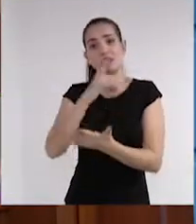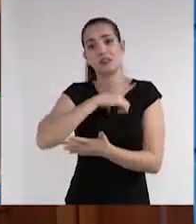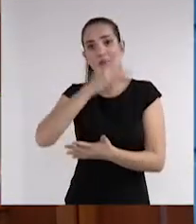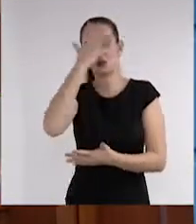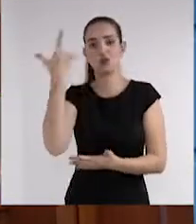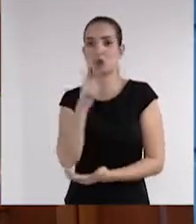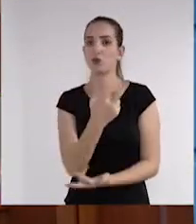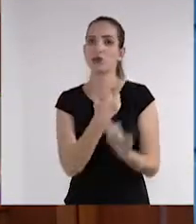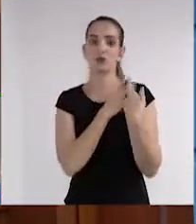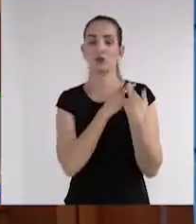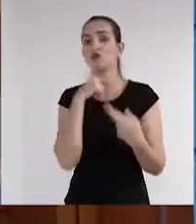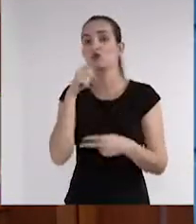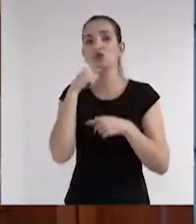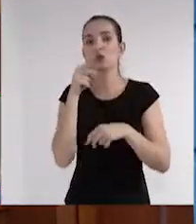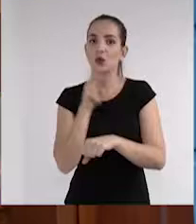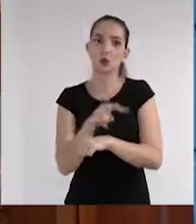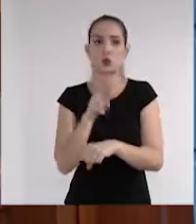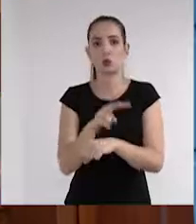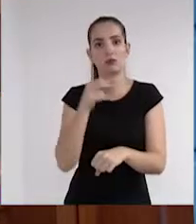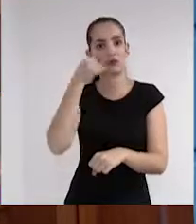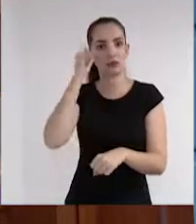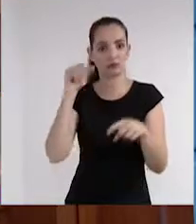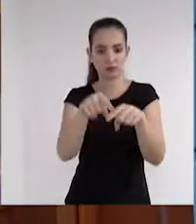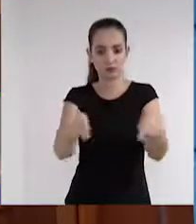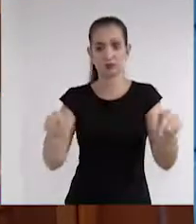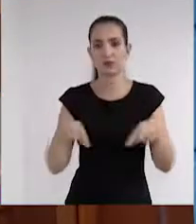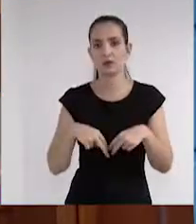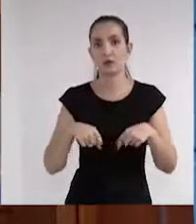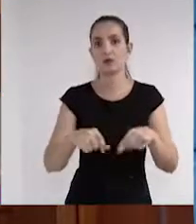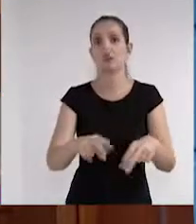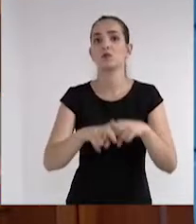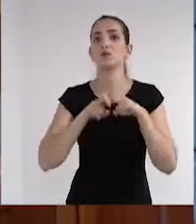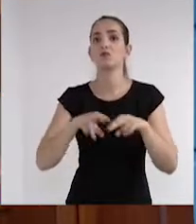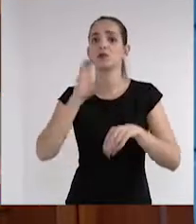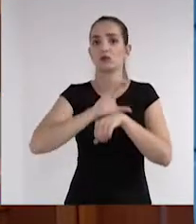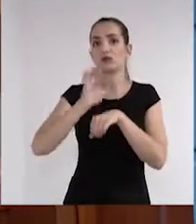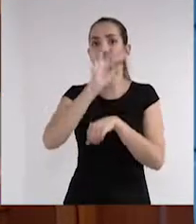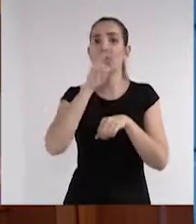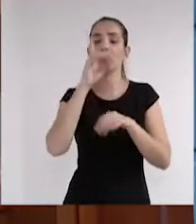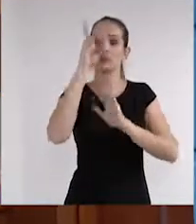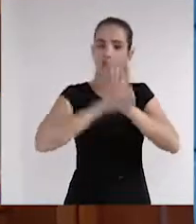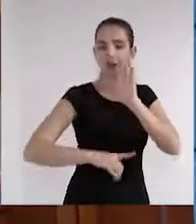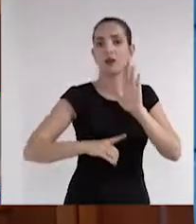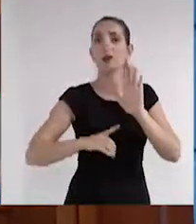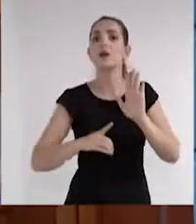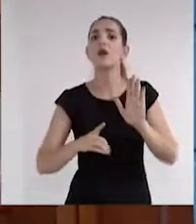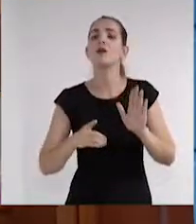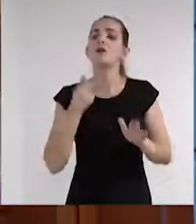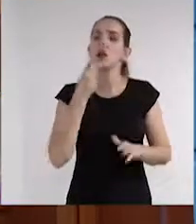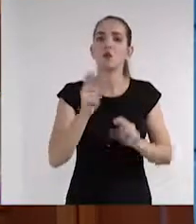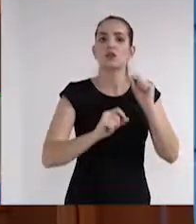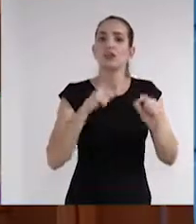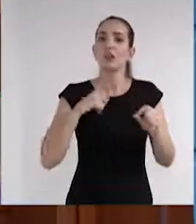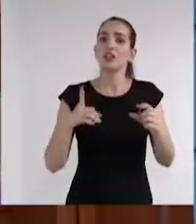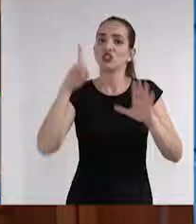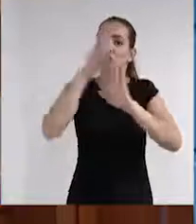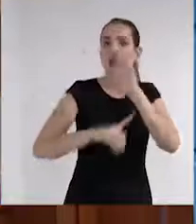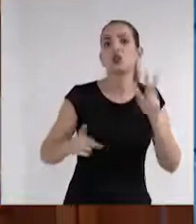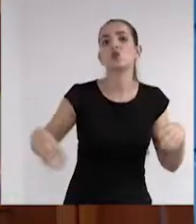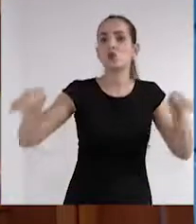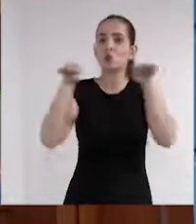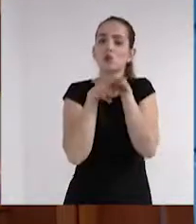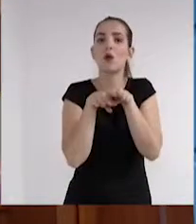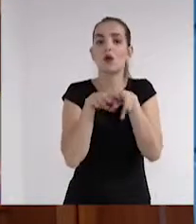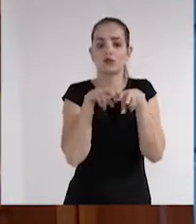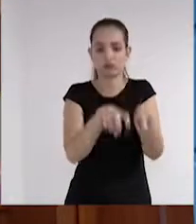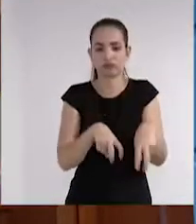isso. Exatamente. E a Constituição fala do direitos iguais. A Constituição fala que o direito à terra é